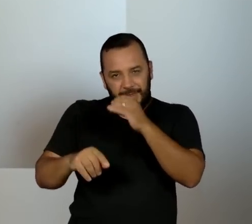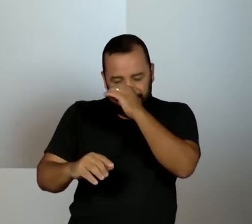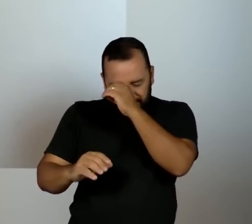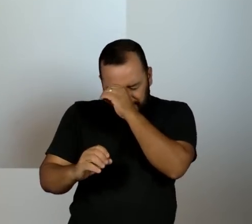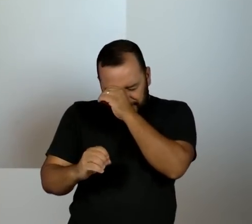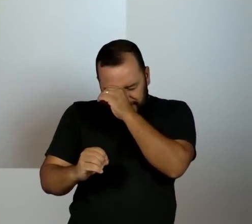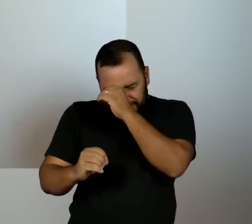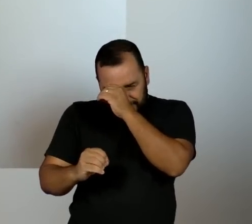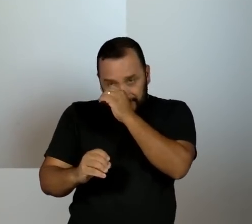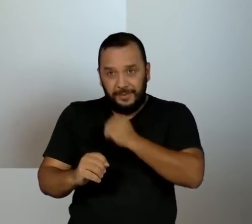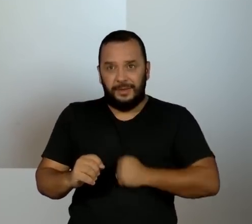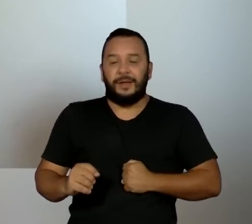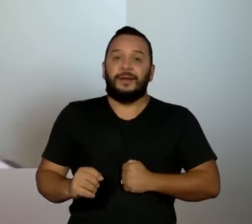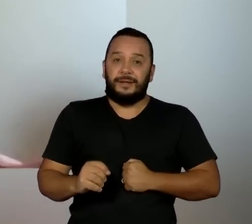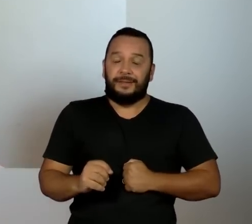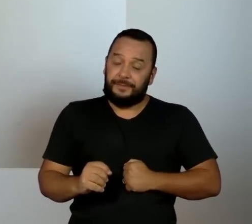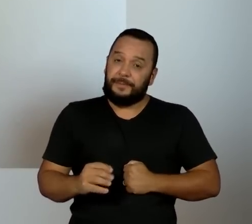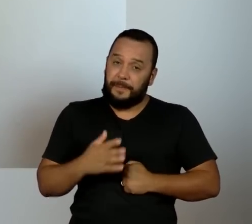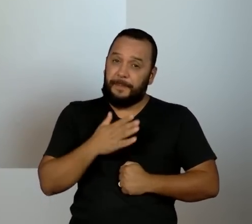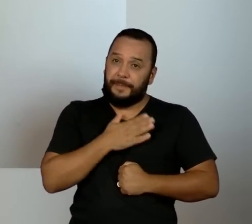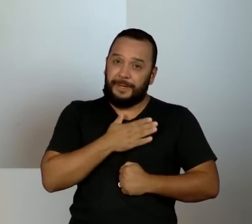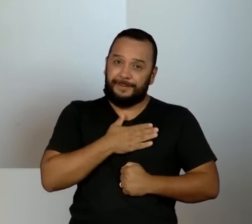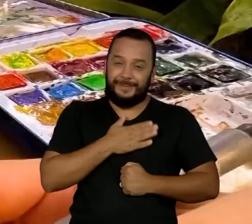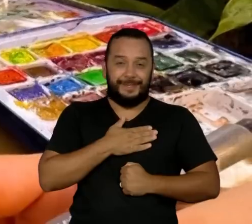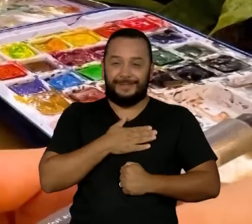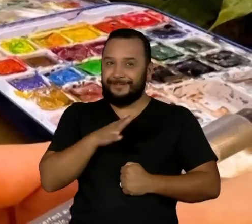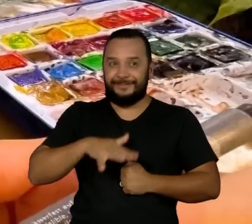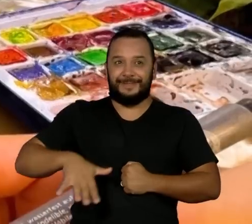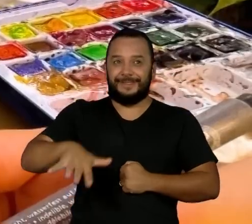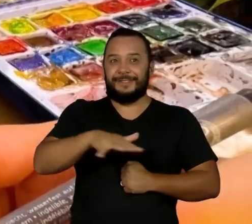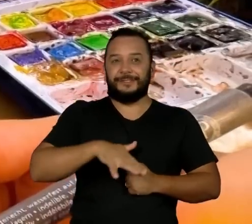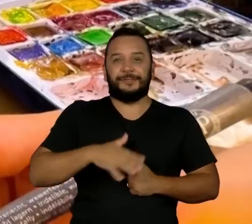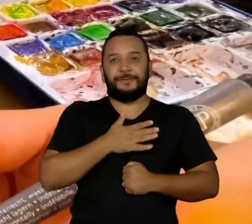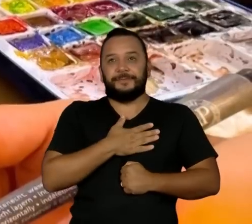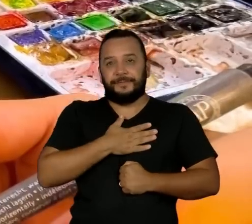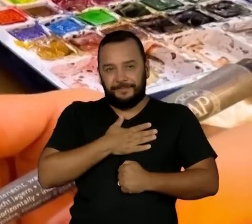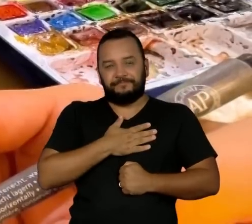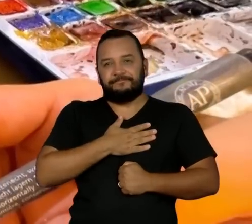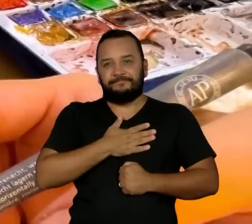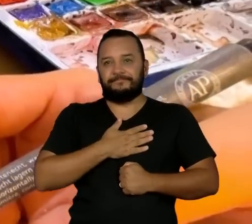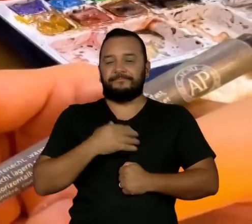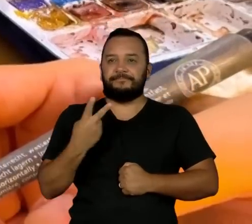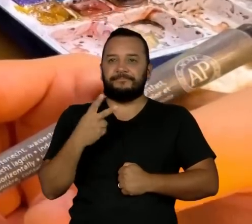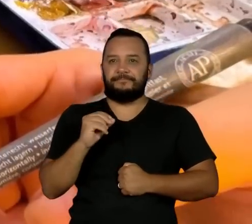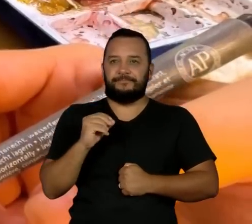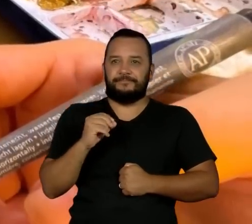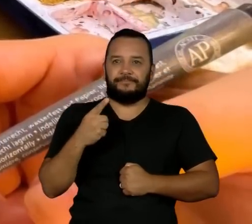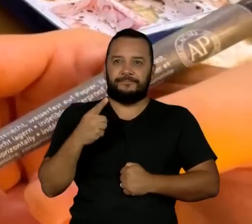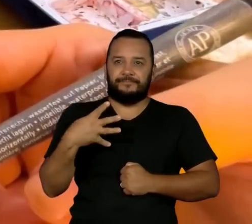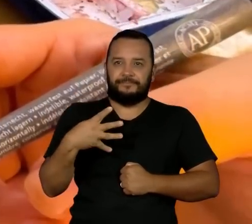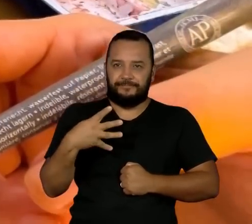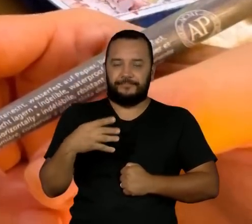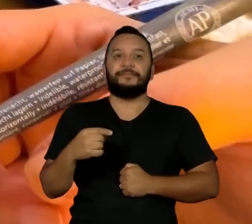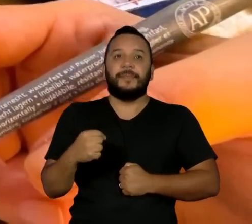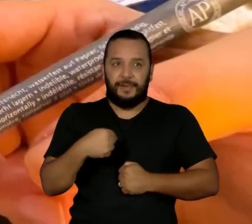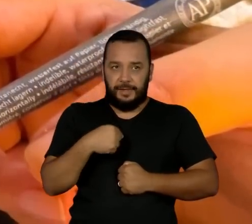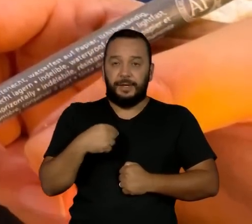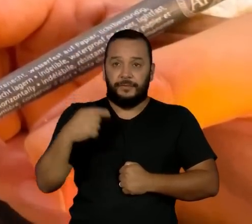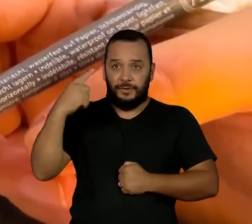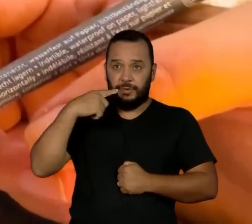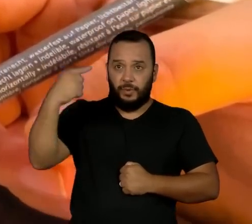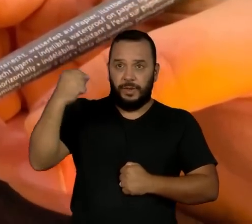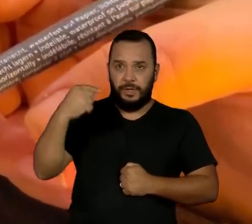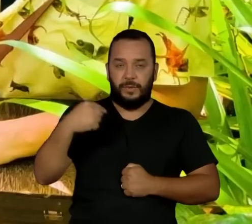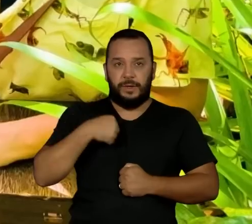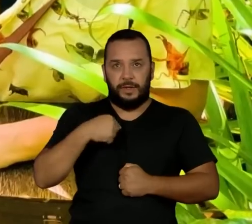microscópio. Então aquilo ali era muito o meu ambiente, né? Em 2014 eu fui selecionada para